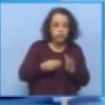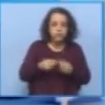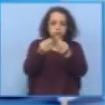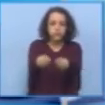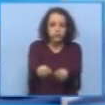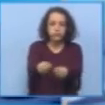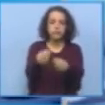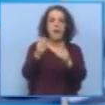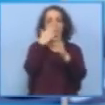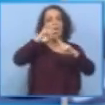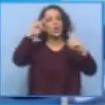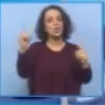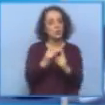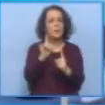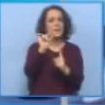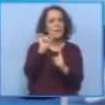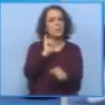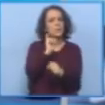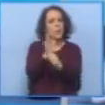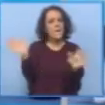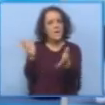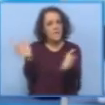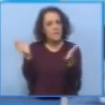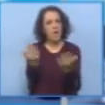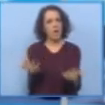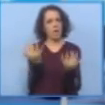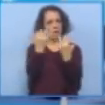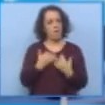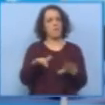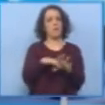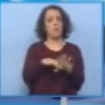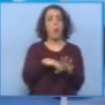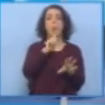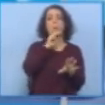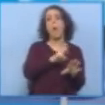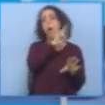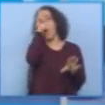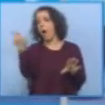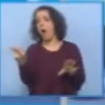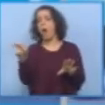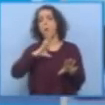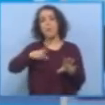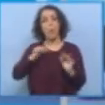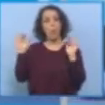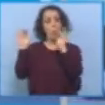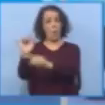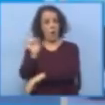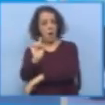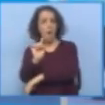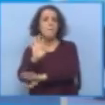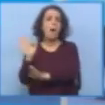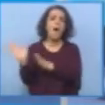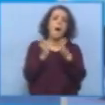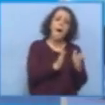muitos outros a participar, independentemente de irem ou não às jornadas, para depois, no caso de haver uma ou